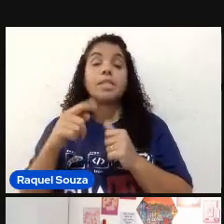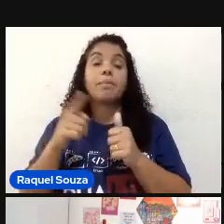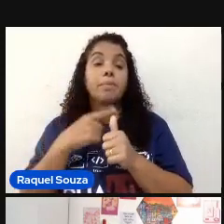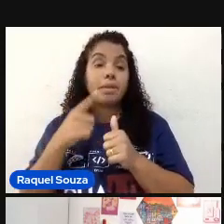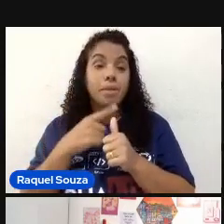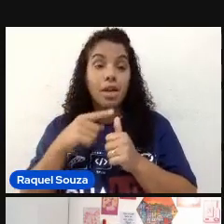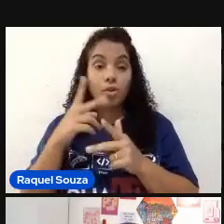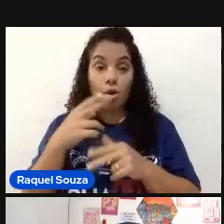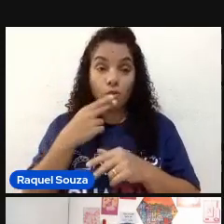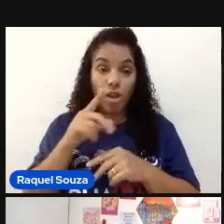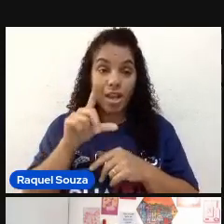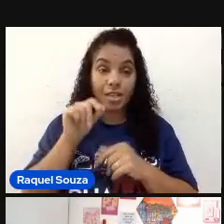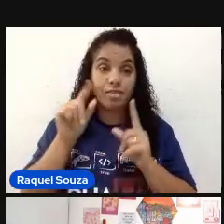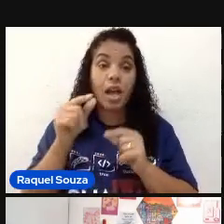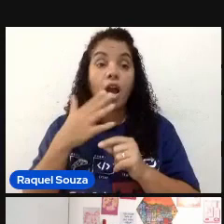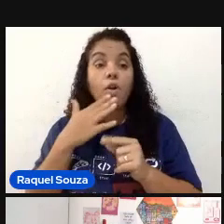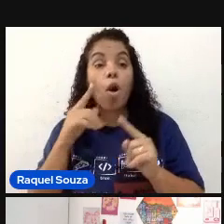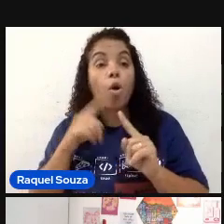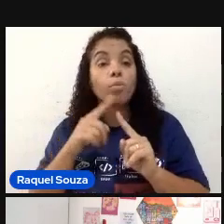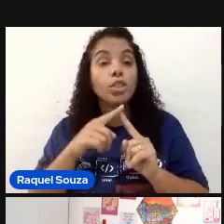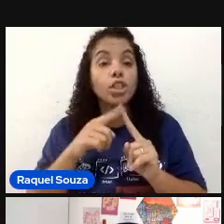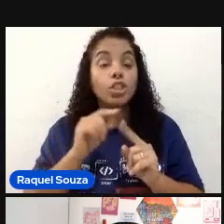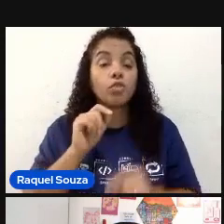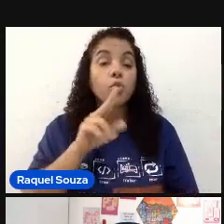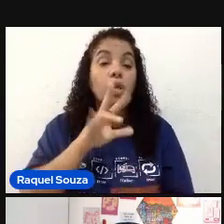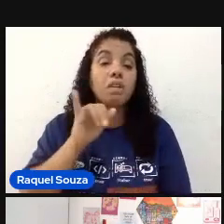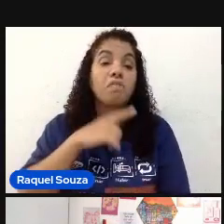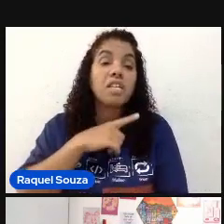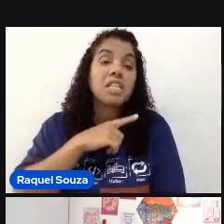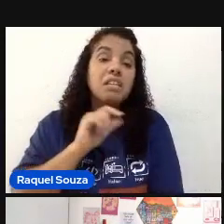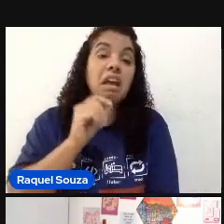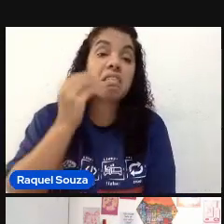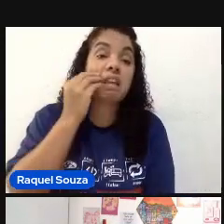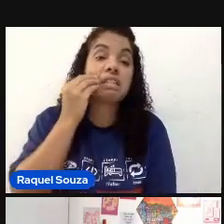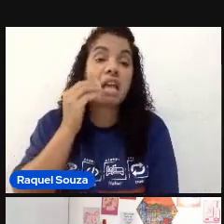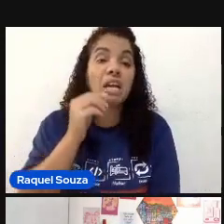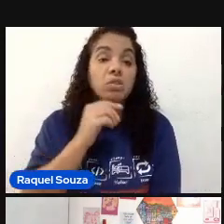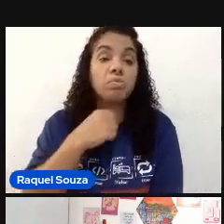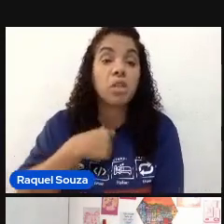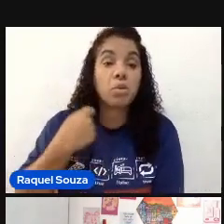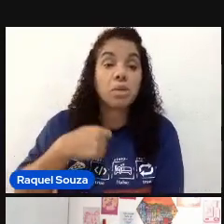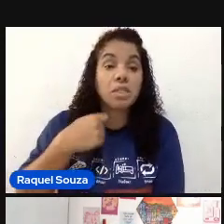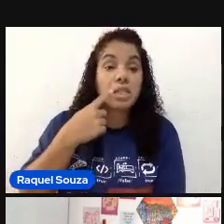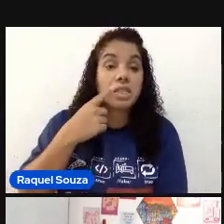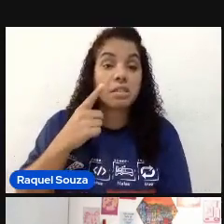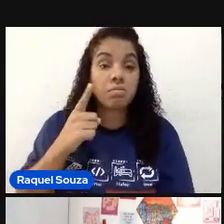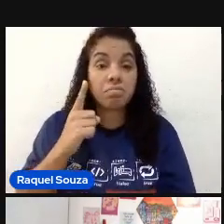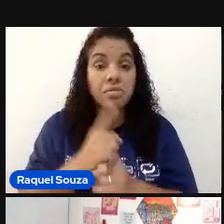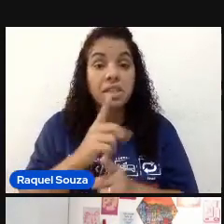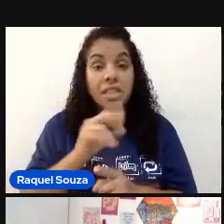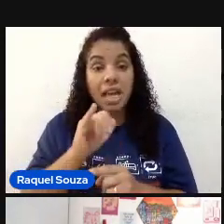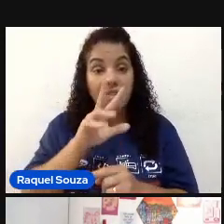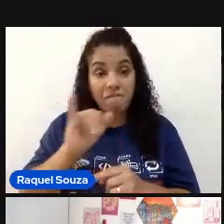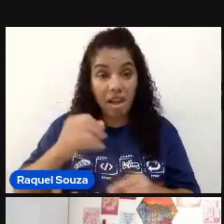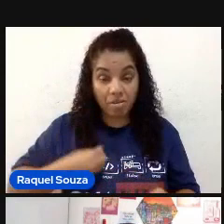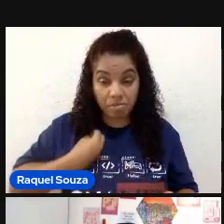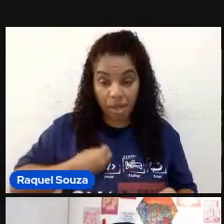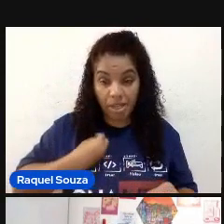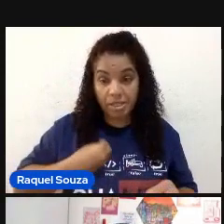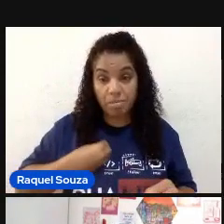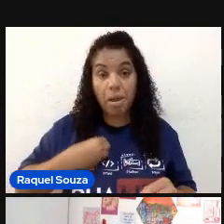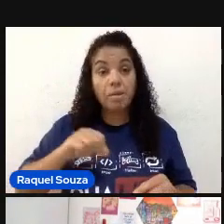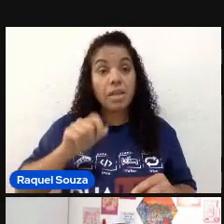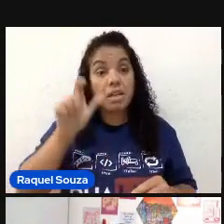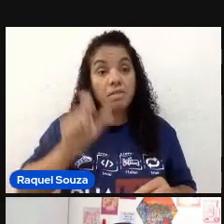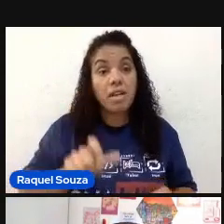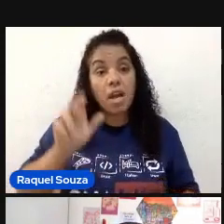eu disse, definir os objetivos do que vai ser testado. Eu preciso identificar quem serão os participantes, ou seja, quem serão os